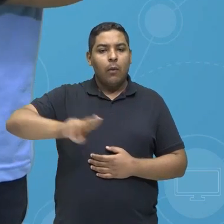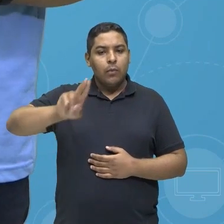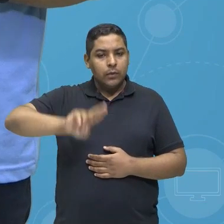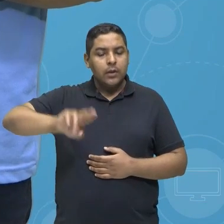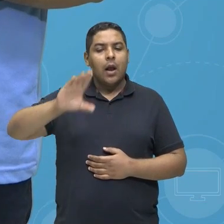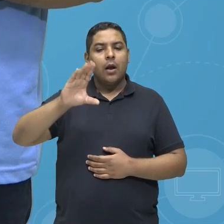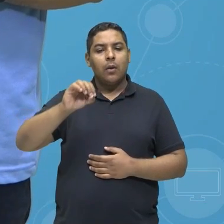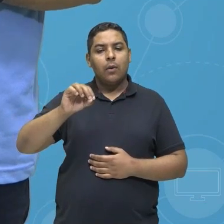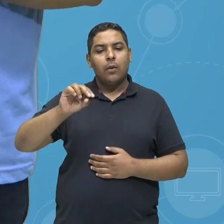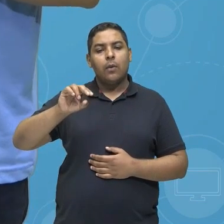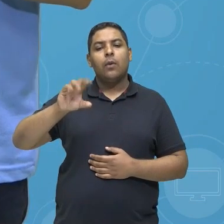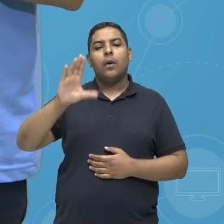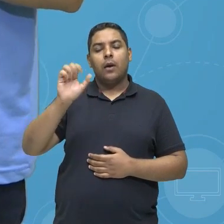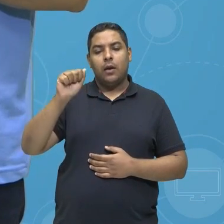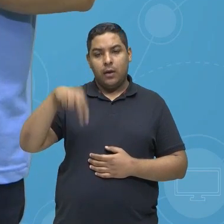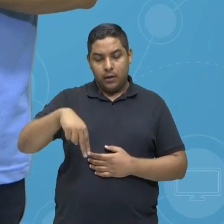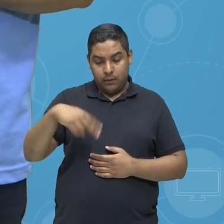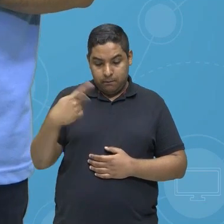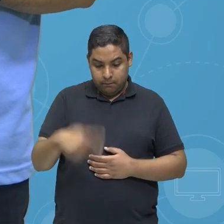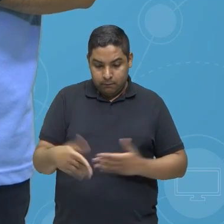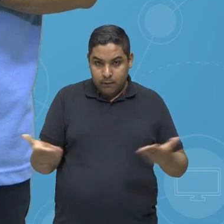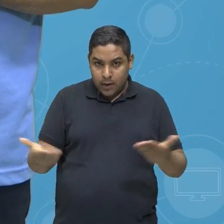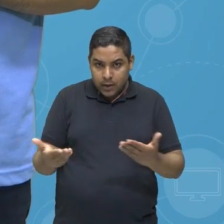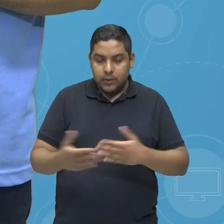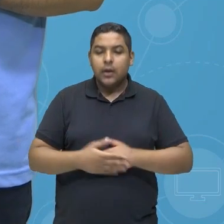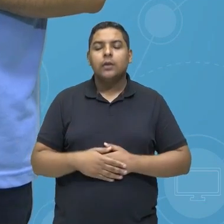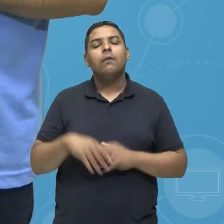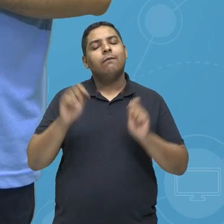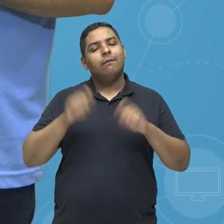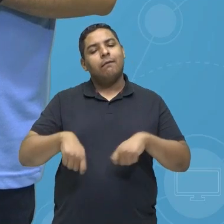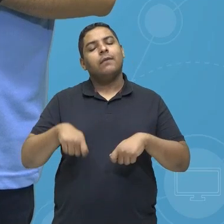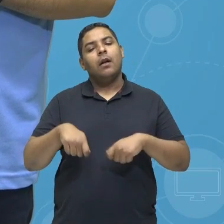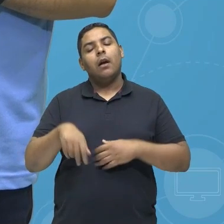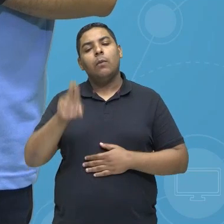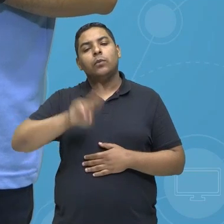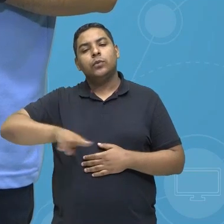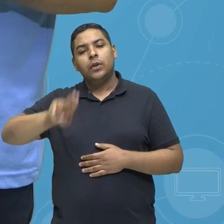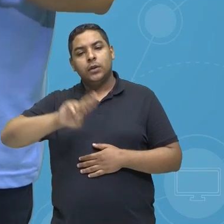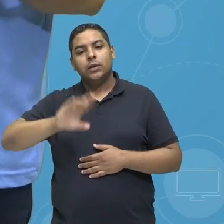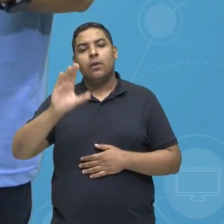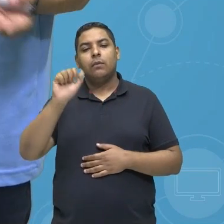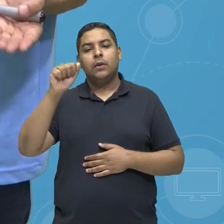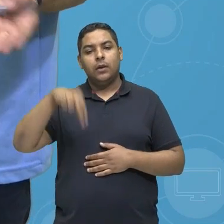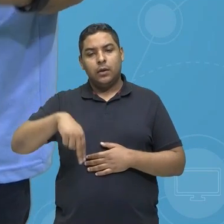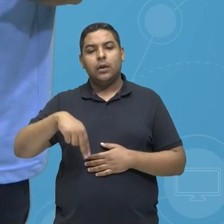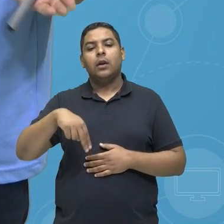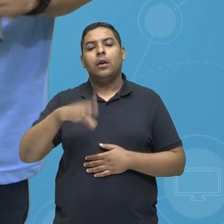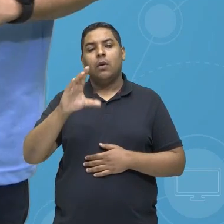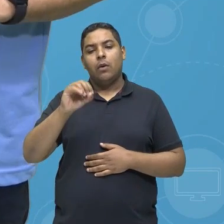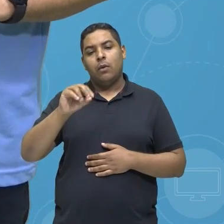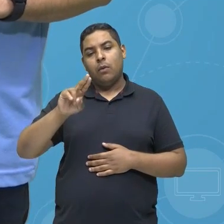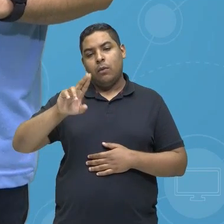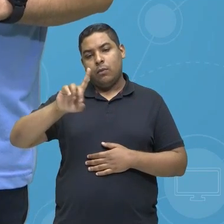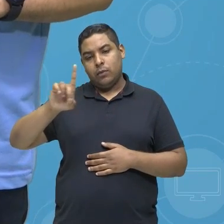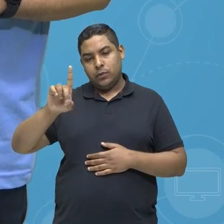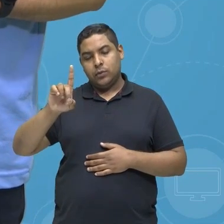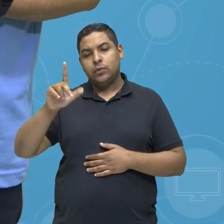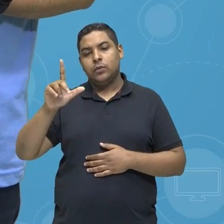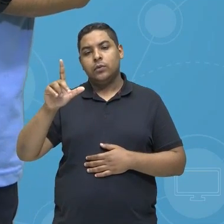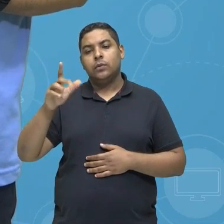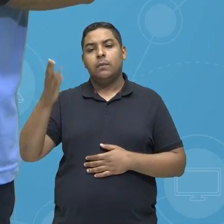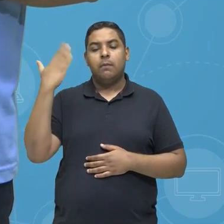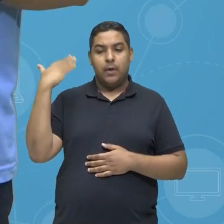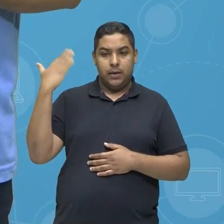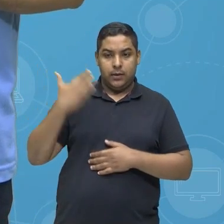presente, eu vou utilizar could no passado, tá certo? Então, o could, de modo geral, ele é o